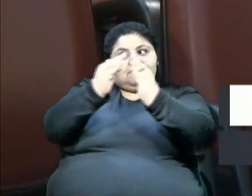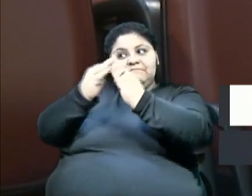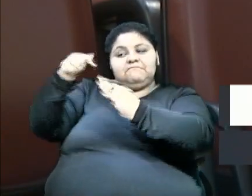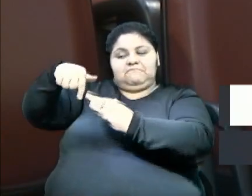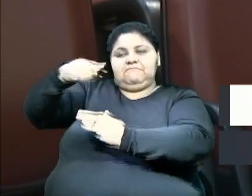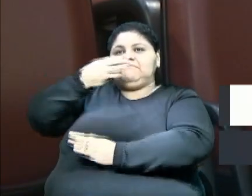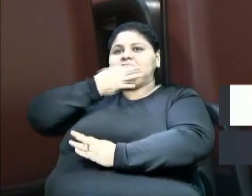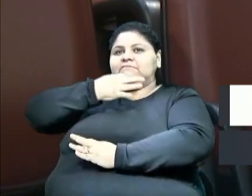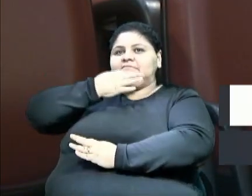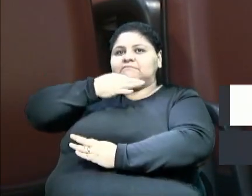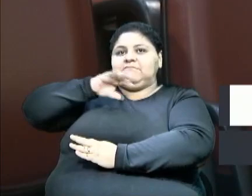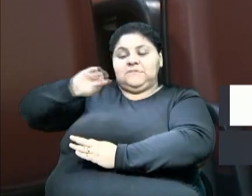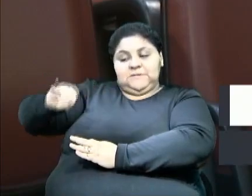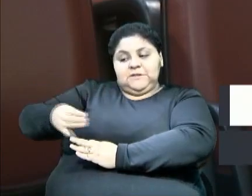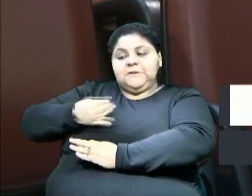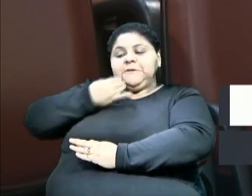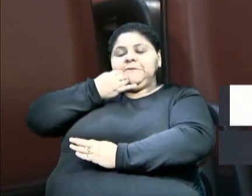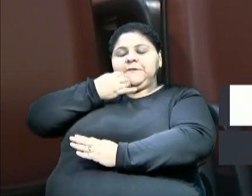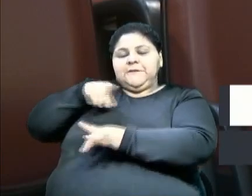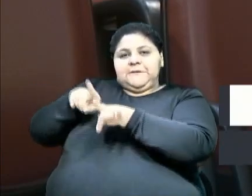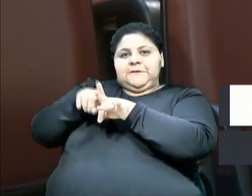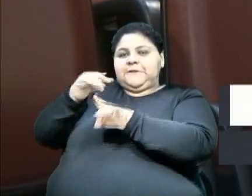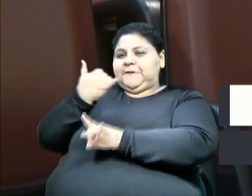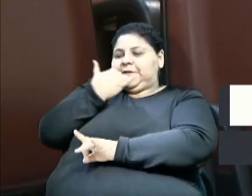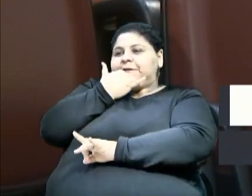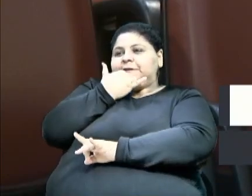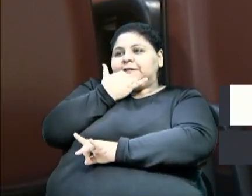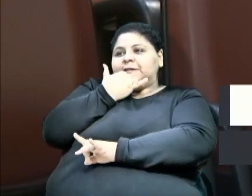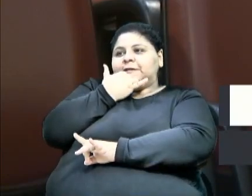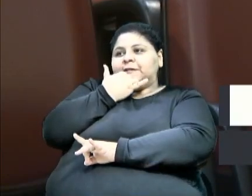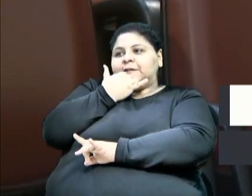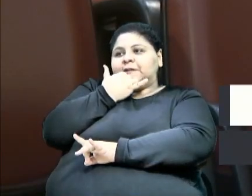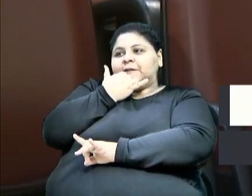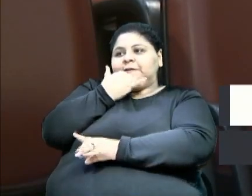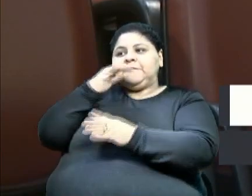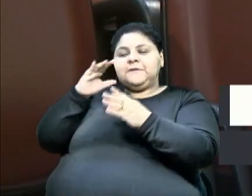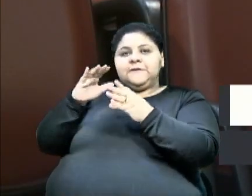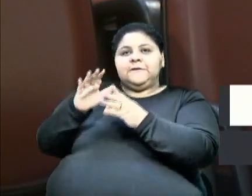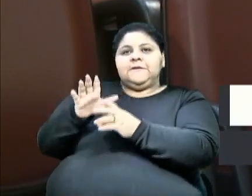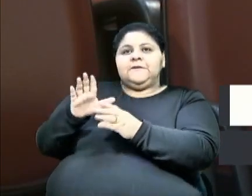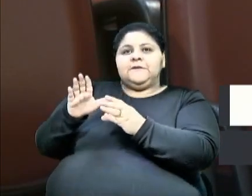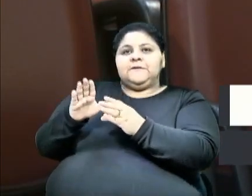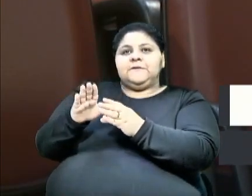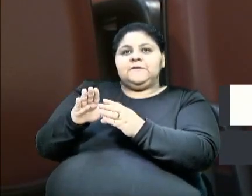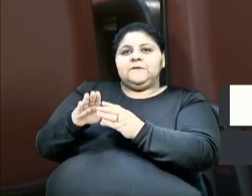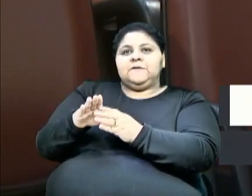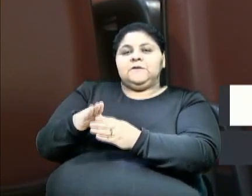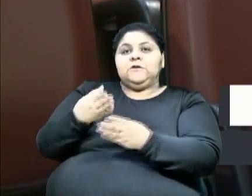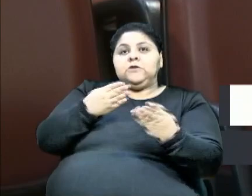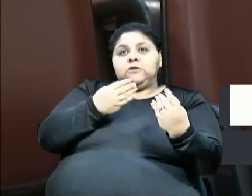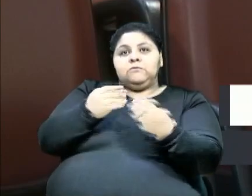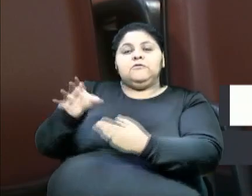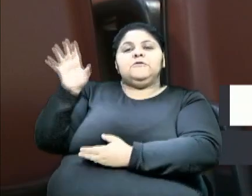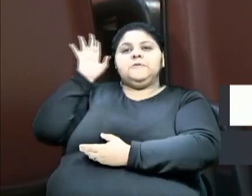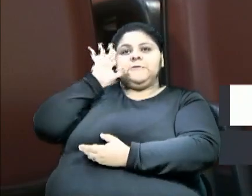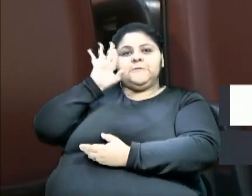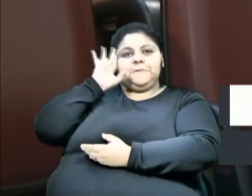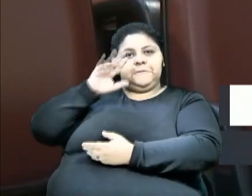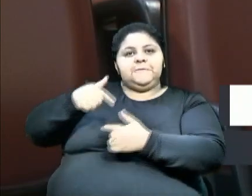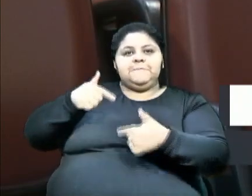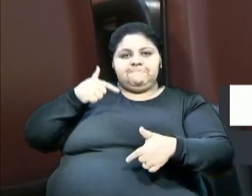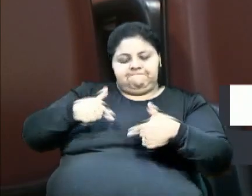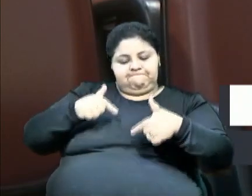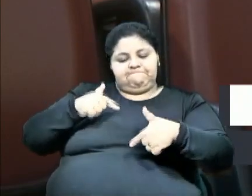Sul. Aproveitando também, aproveitando, se possível, uma pessoa parte, que trabalha muito legal, que eu gosto muito do trabalho dele